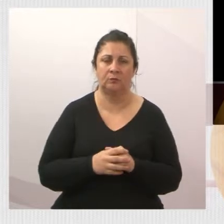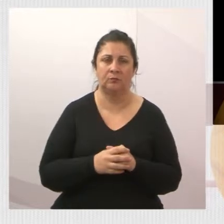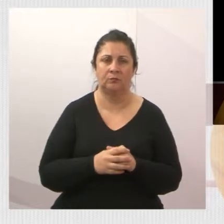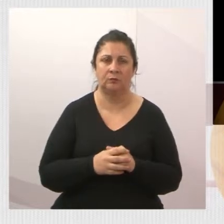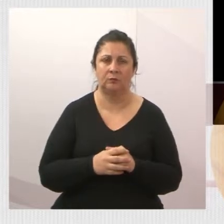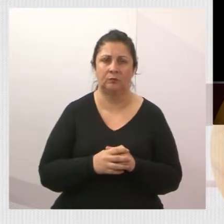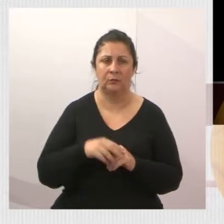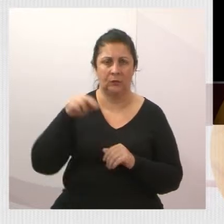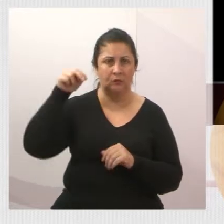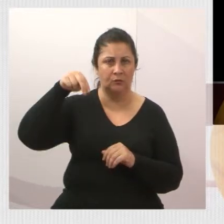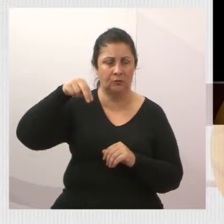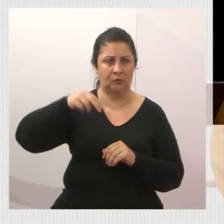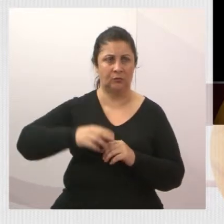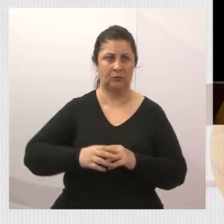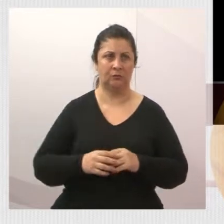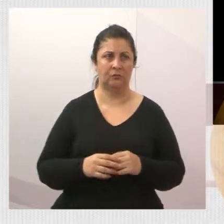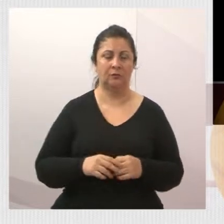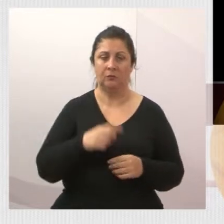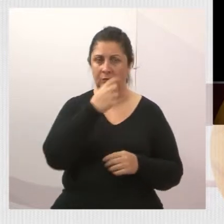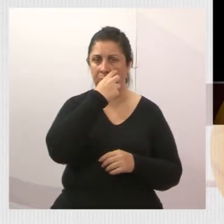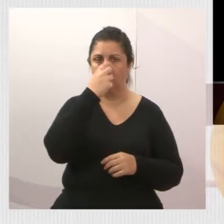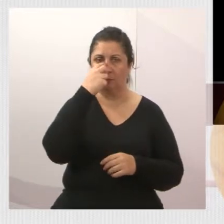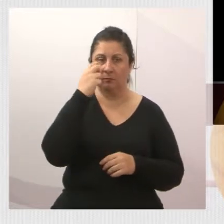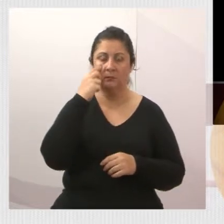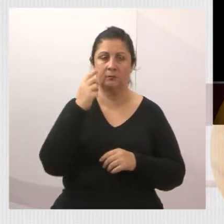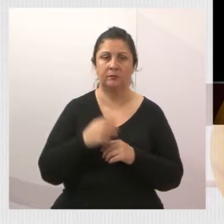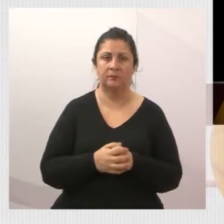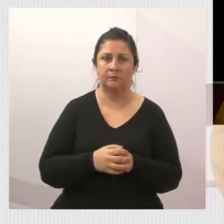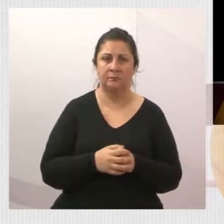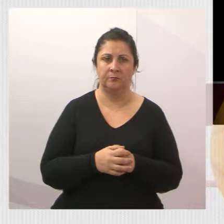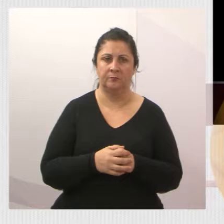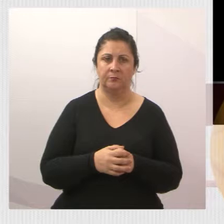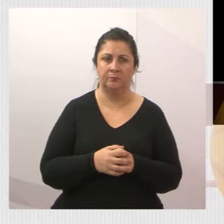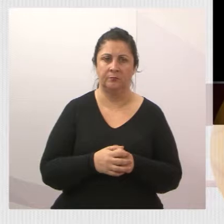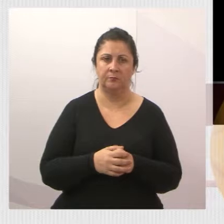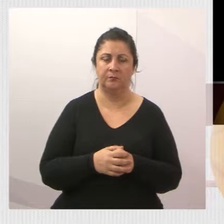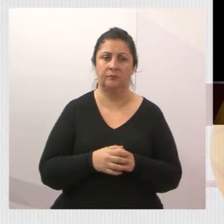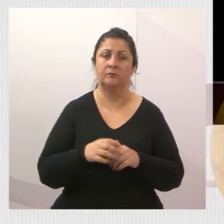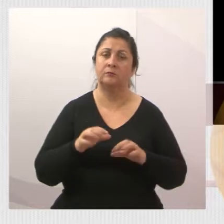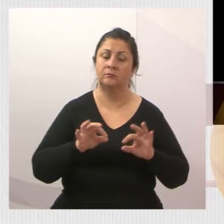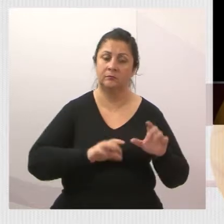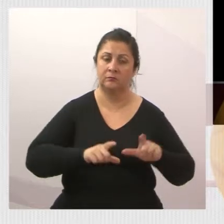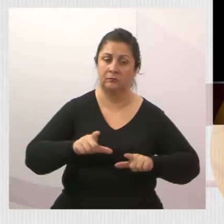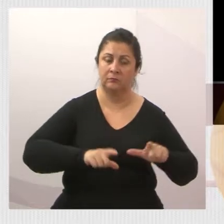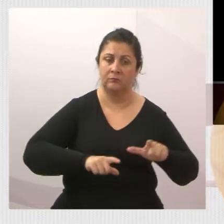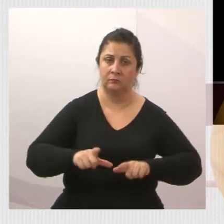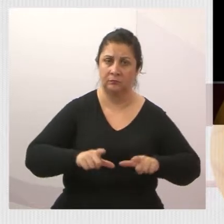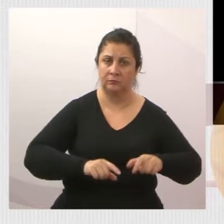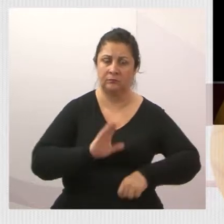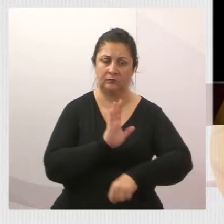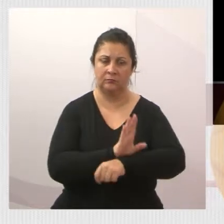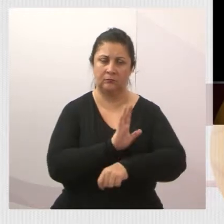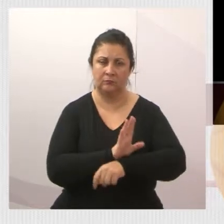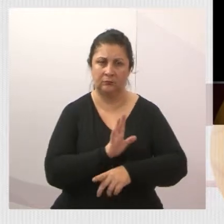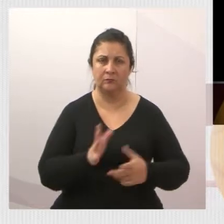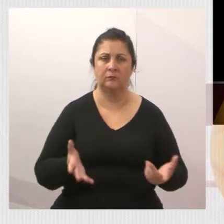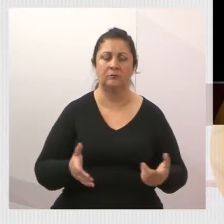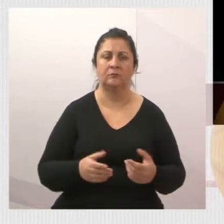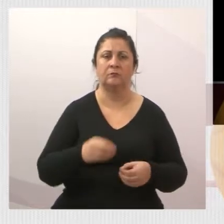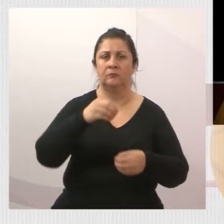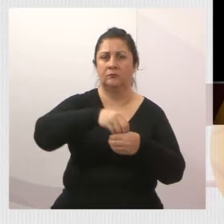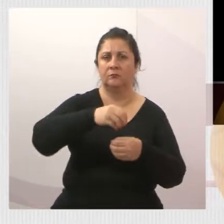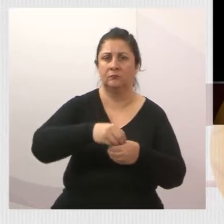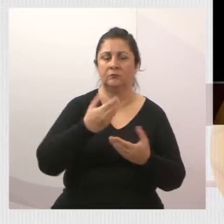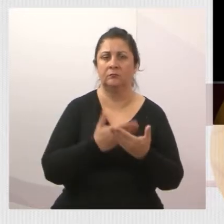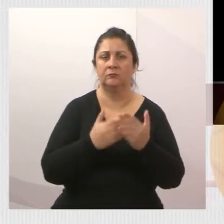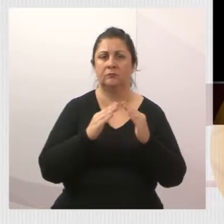na região do Parque Meia Lua, a ampliação dos trabalhos socioeducativos pela abordagem social nas escolas.